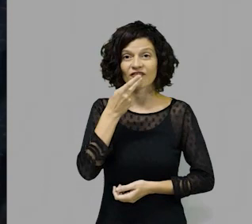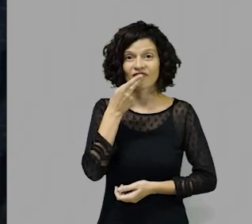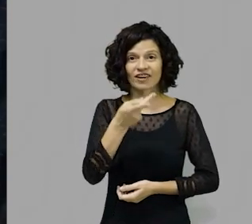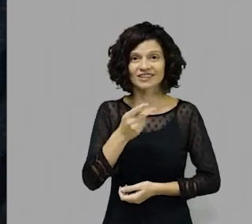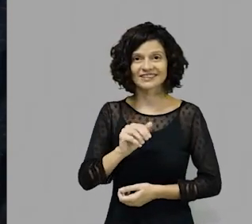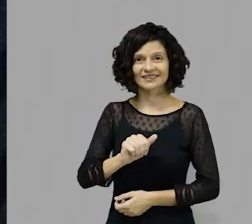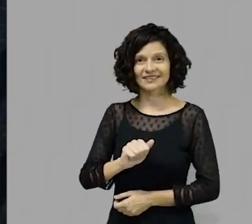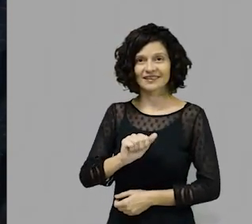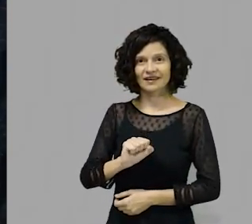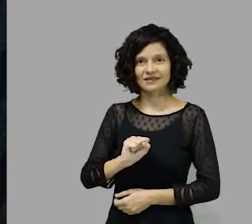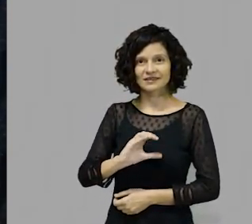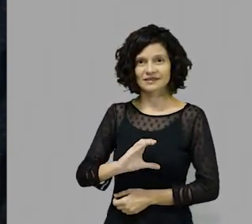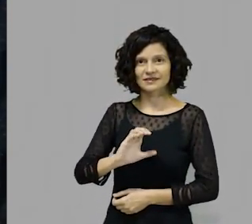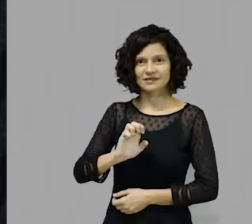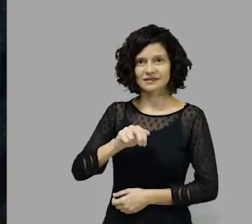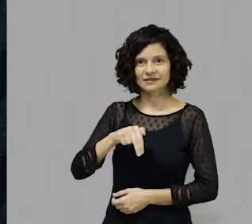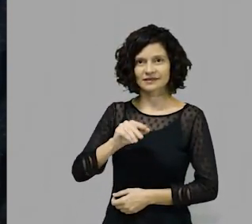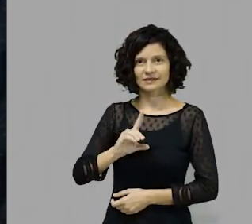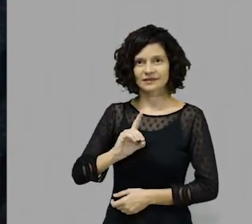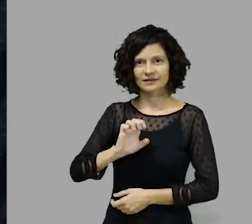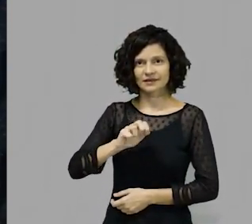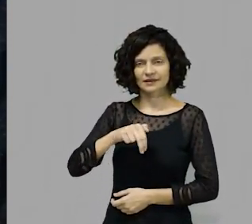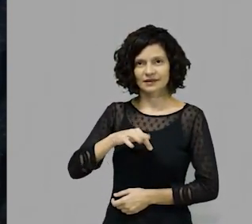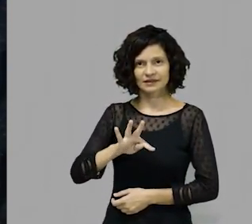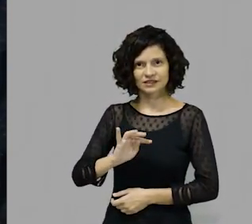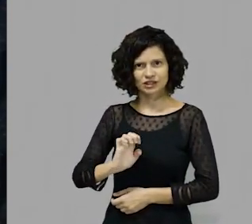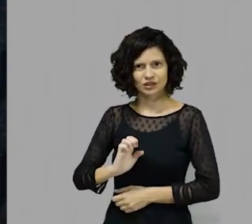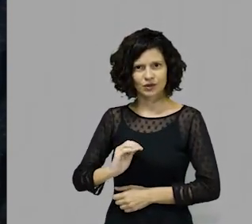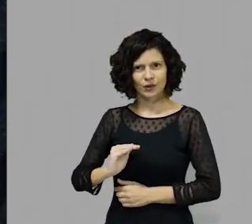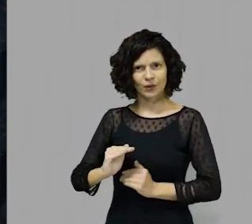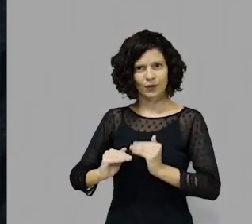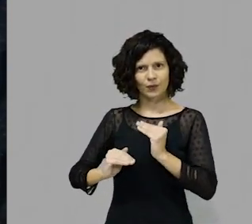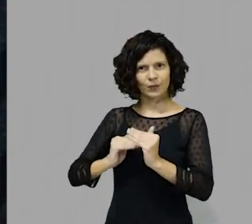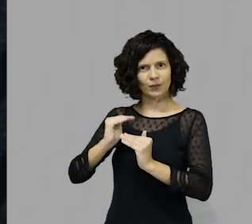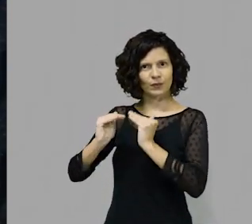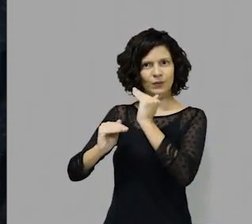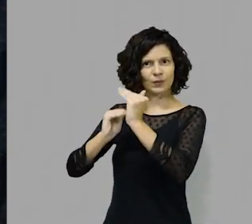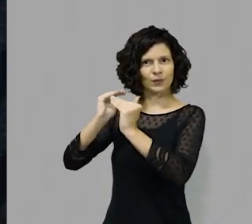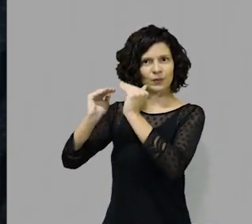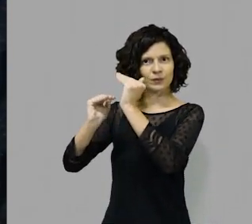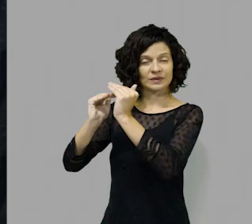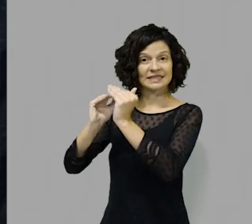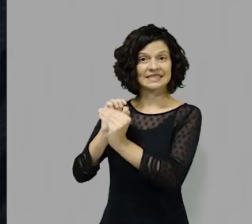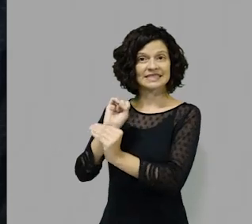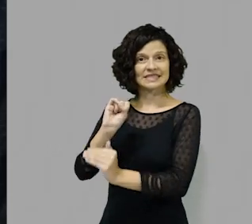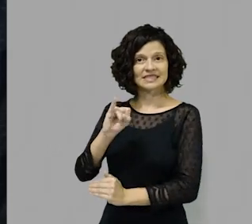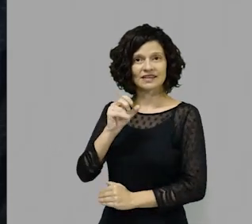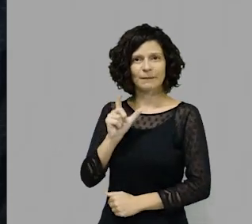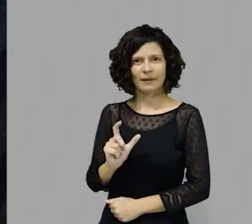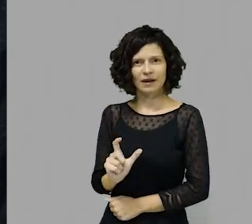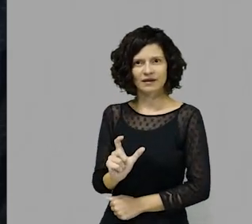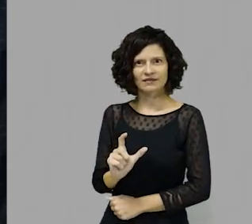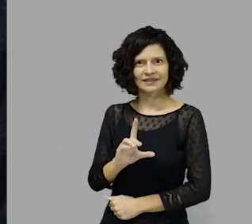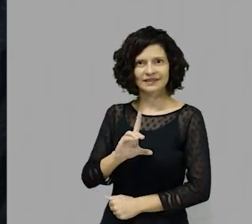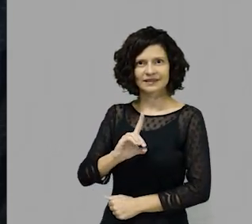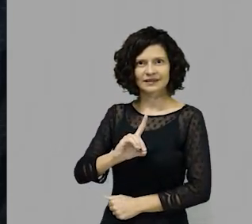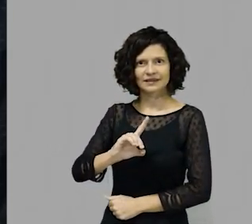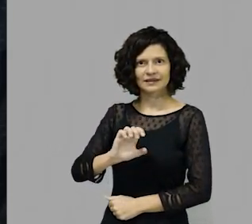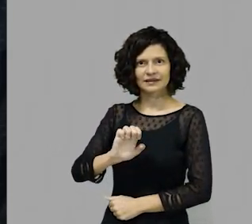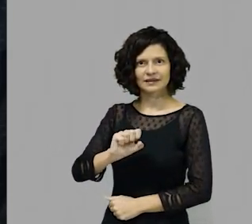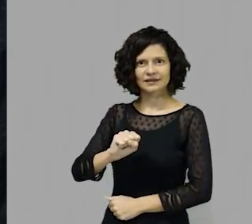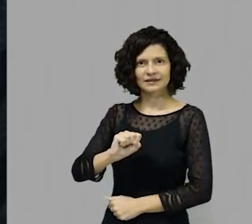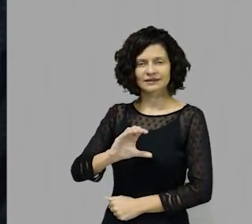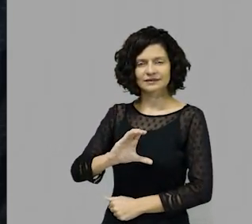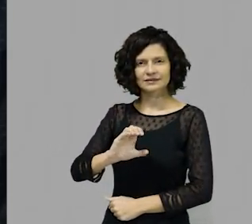estou falando de algo que está crescendo. Se fosse descendente ou descenso, seria para baixo, mas ascensão